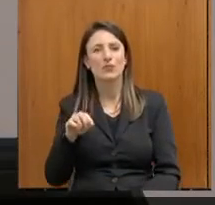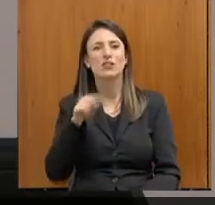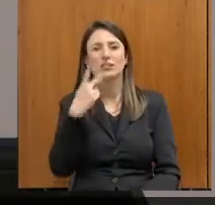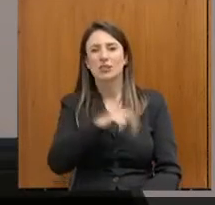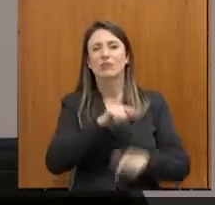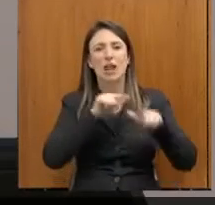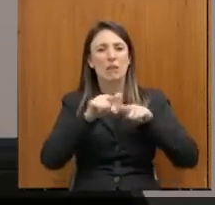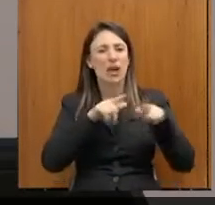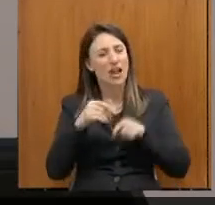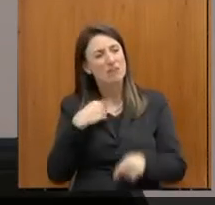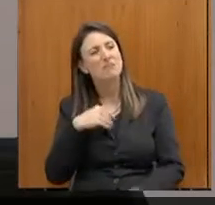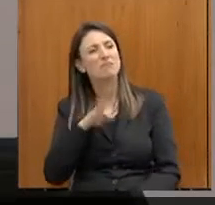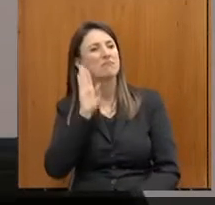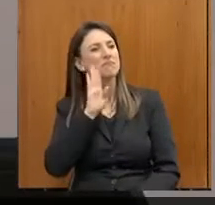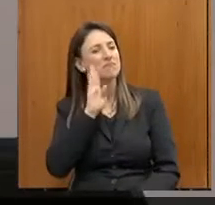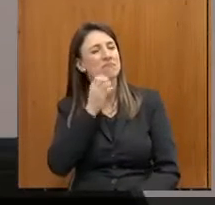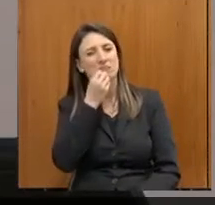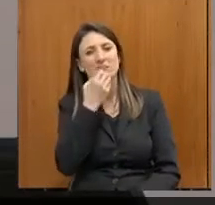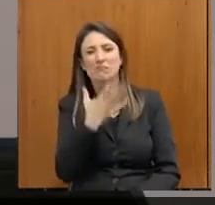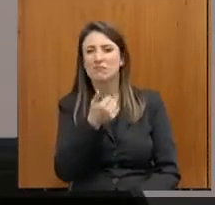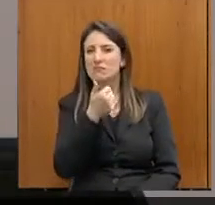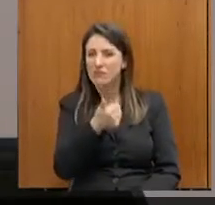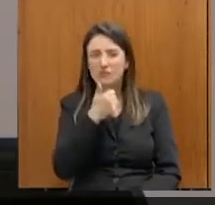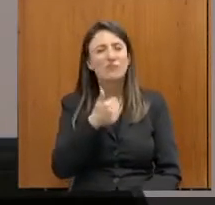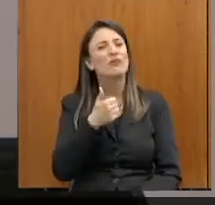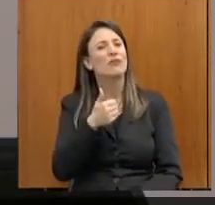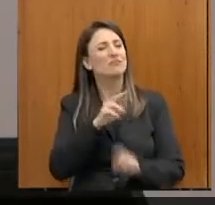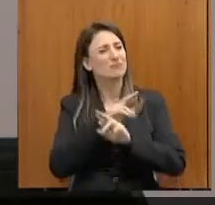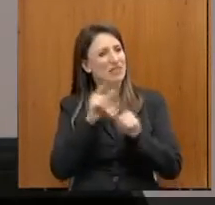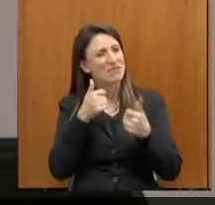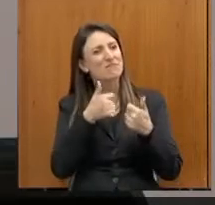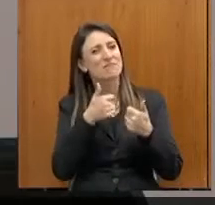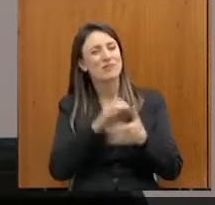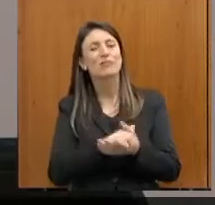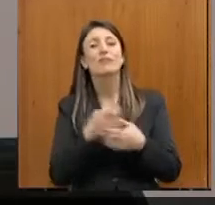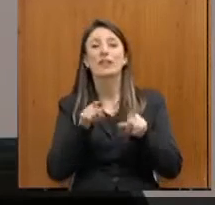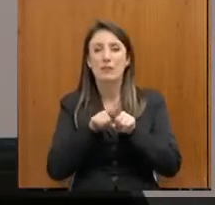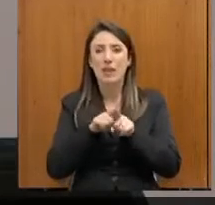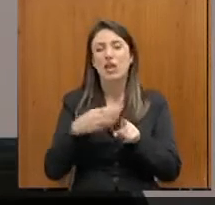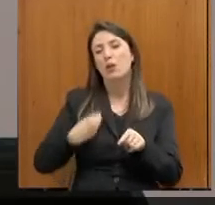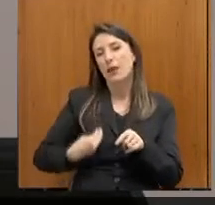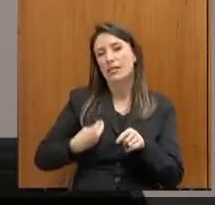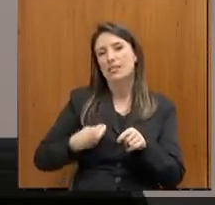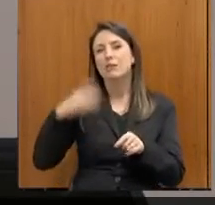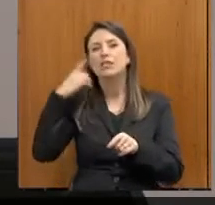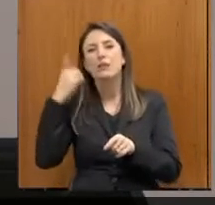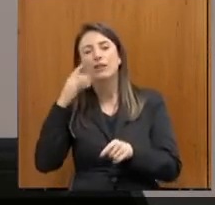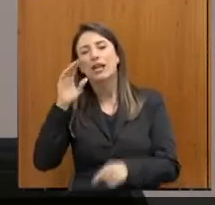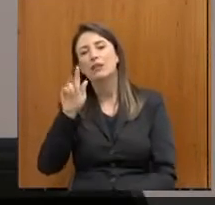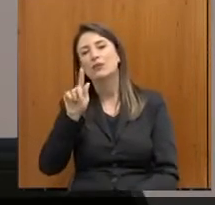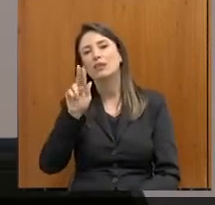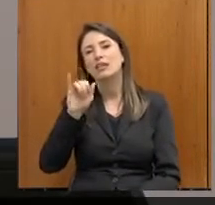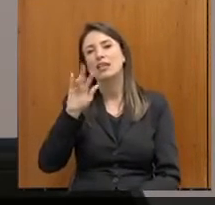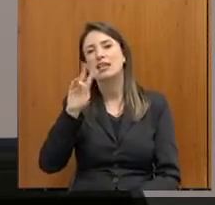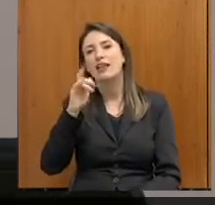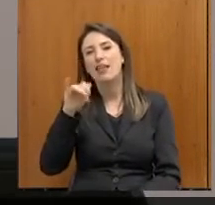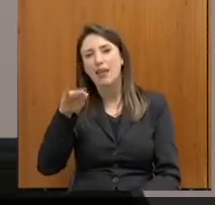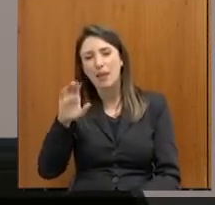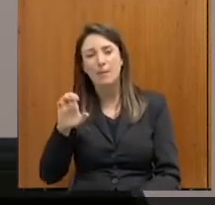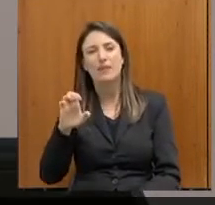para a gente trabalhar dessa forma eu também faço parte com deputado Guilherme da frente da desburocratização